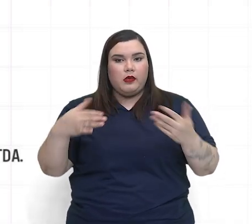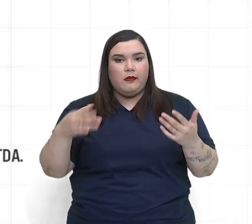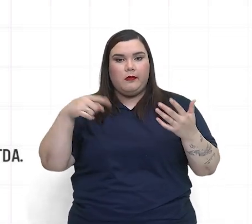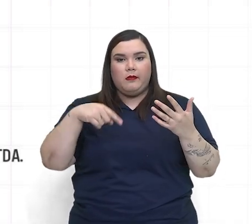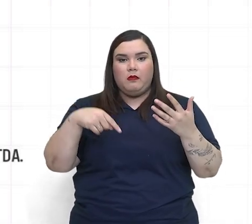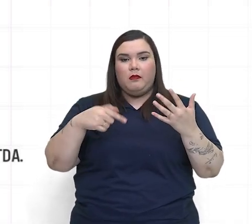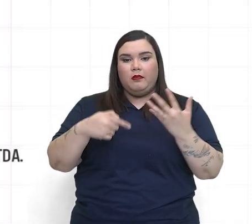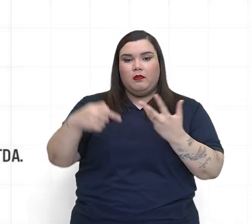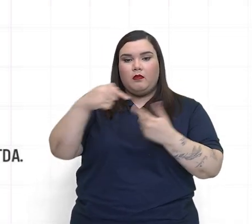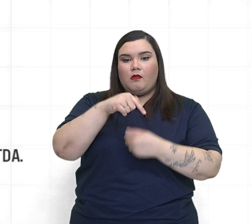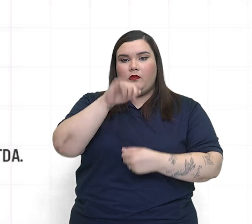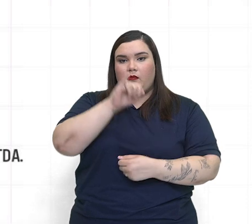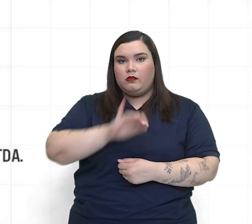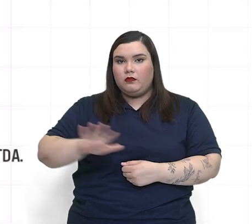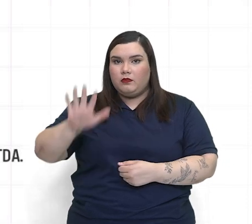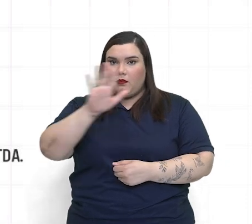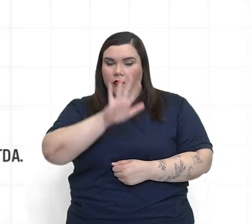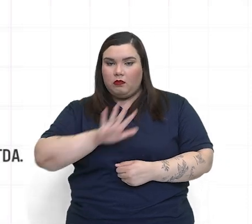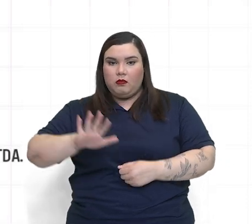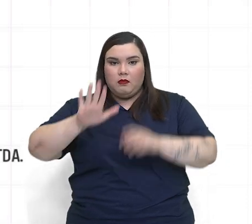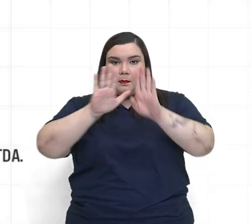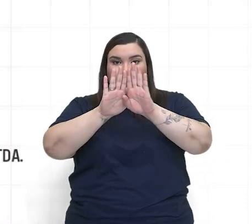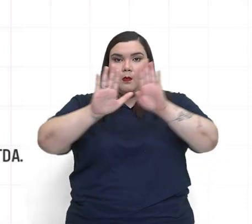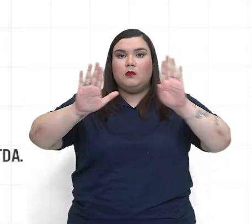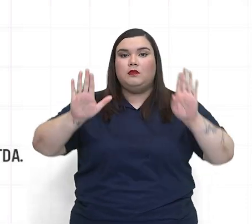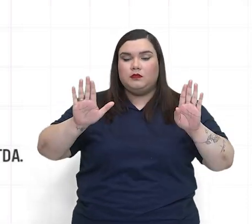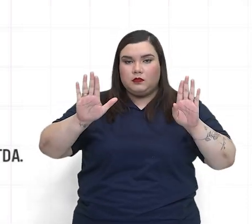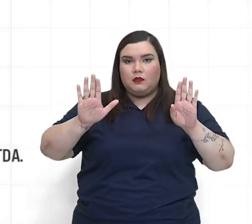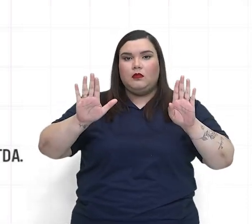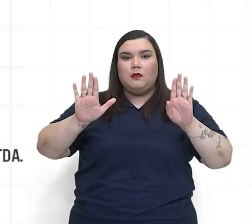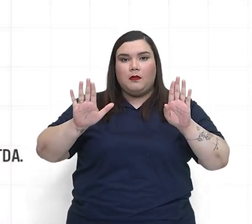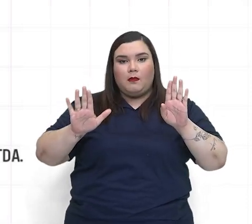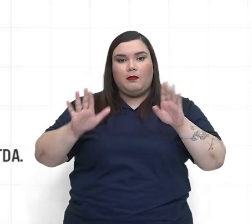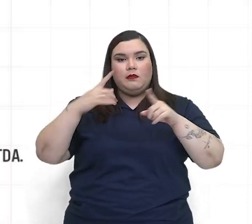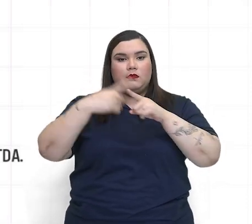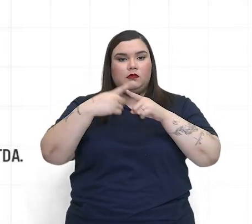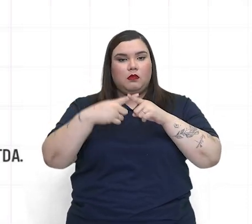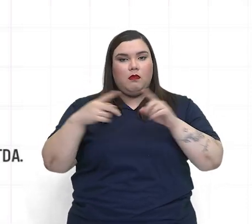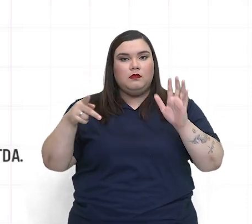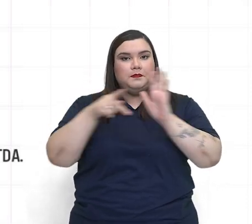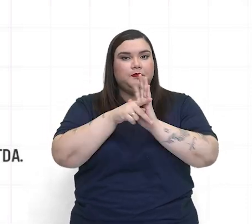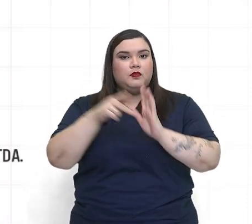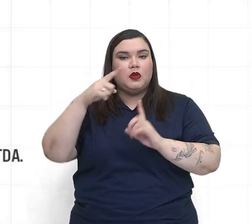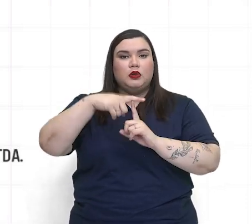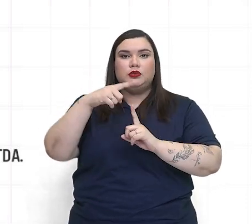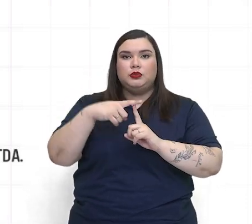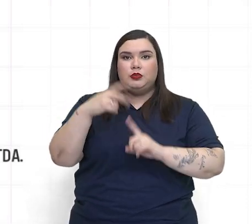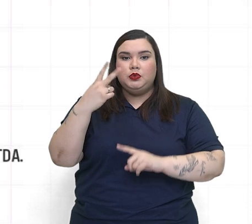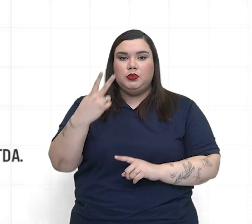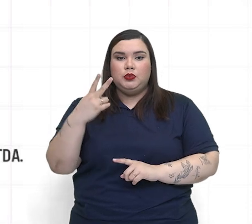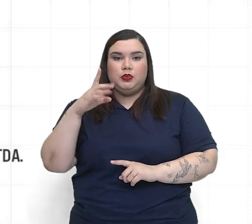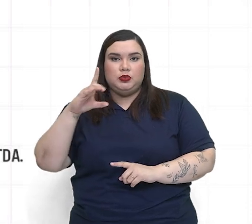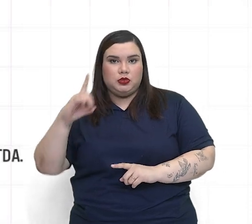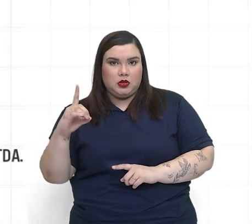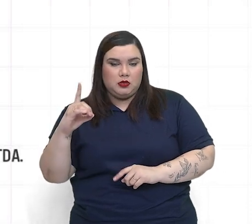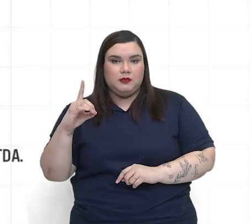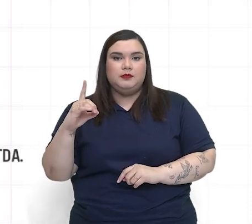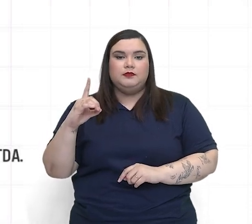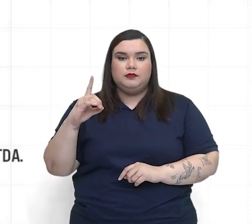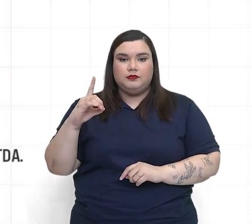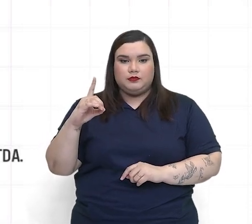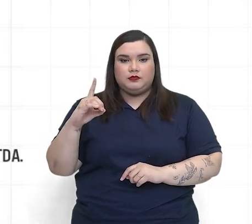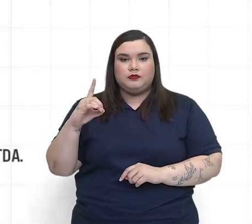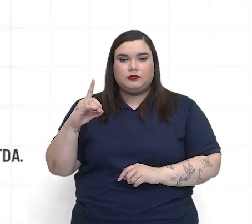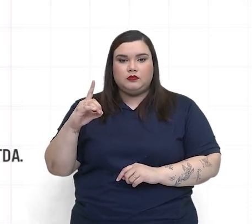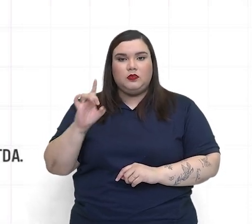essas figuras, né, planas. Por que nós planas, né? Porque elas pertencem a um plano. Elas só possuem duas dimensões,